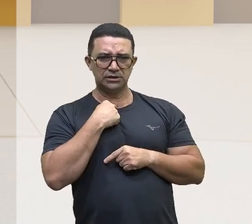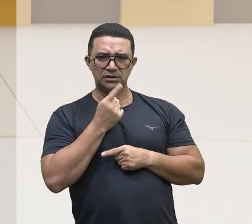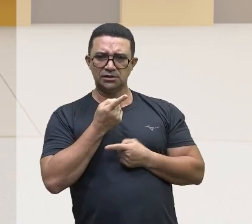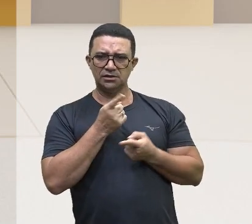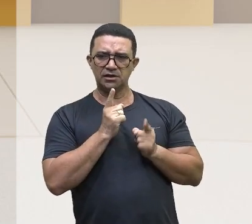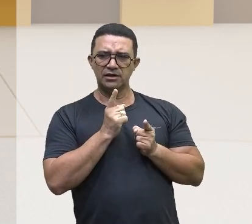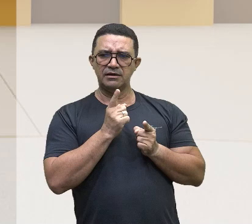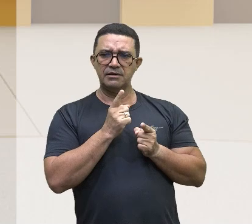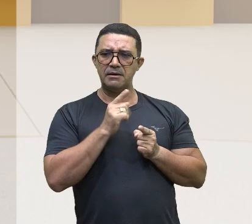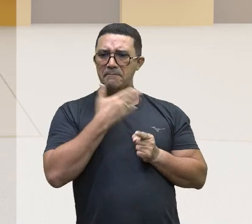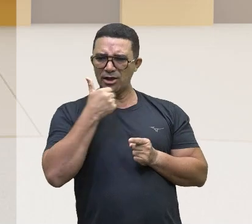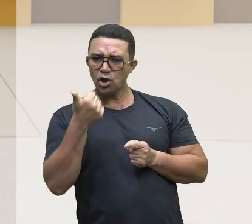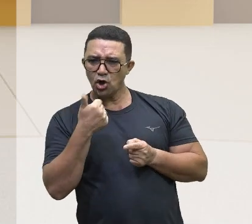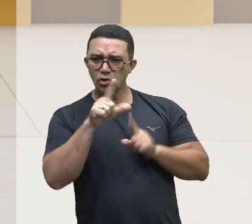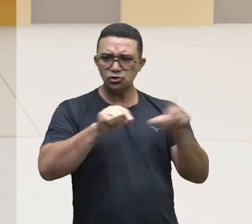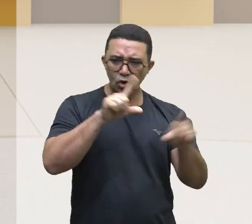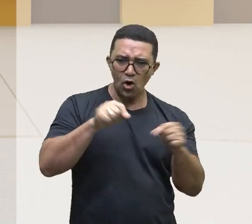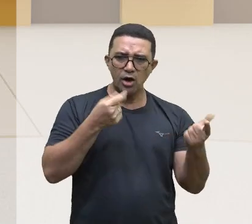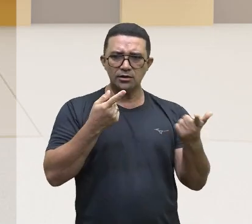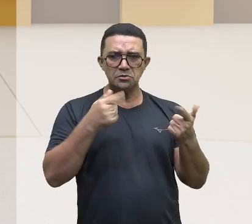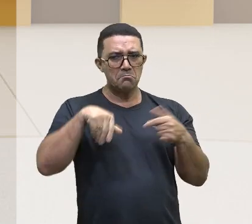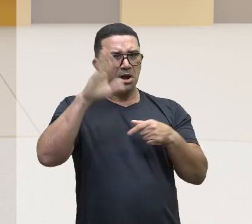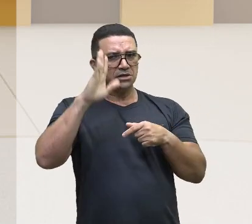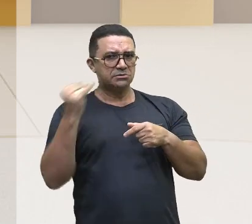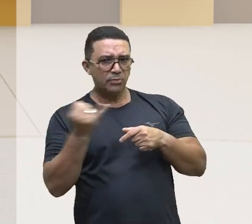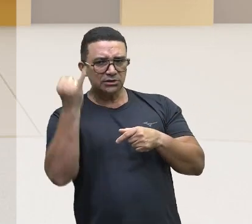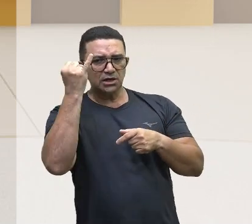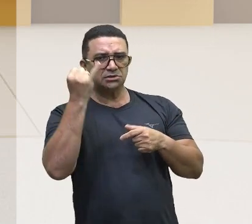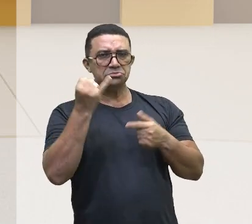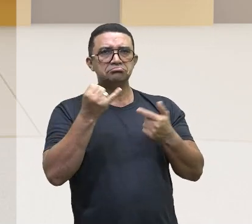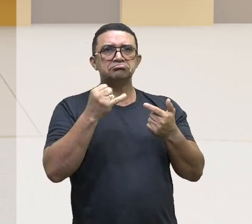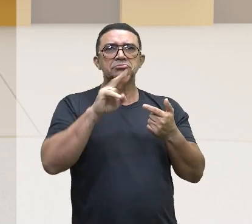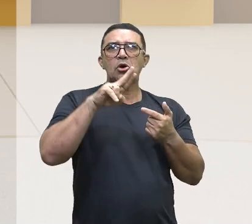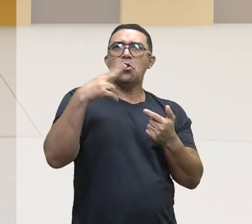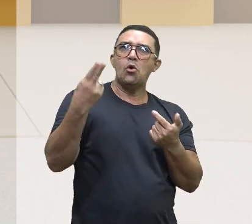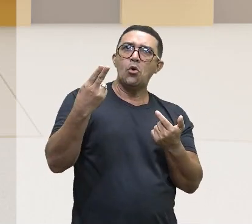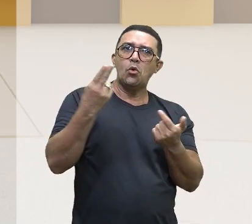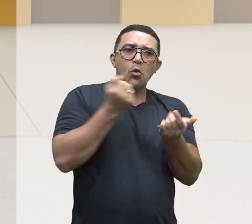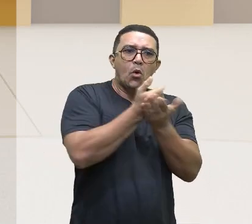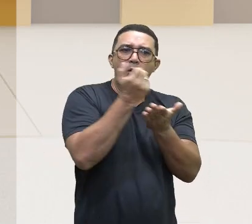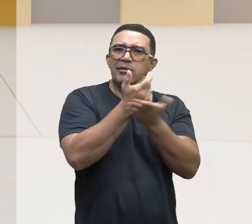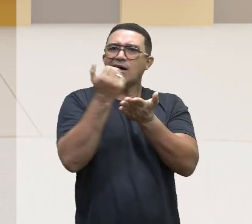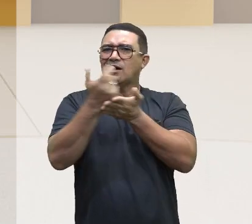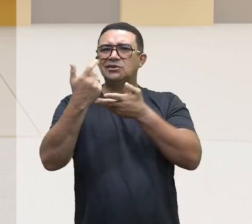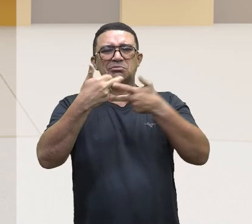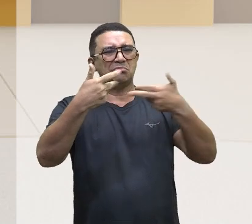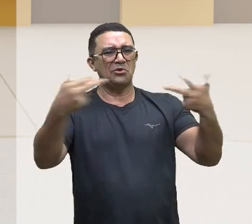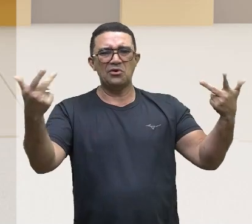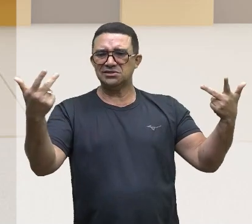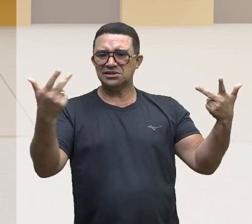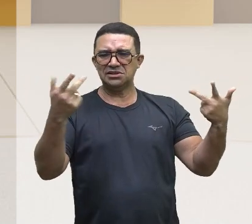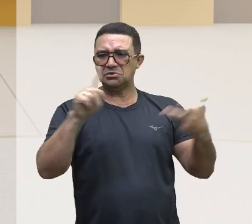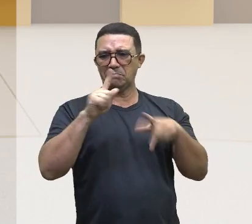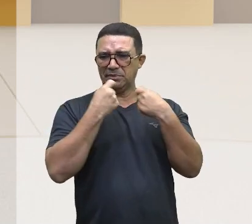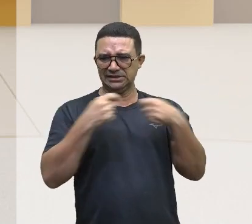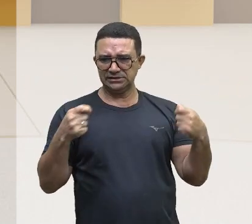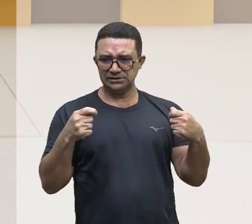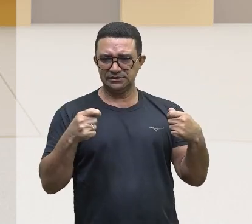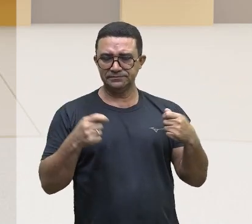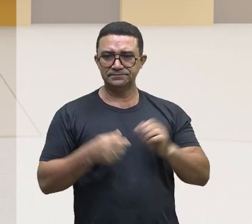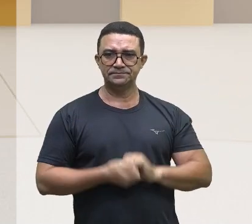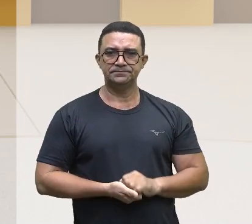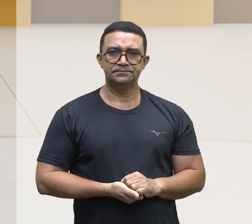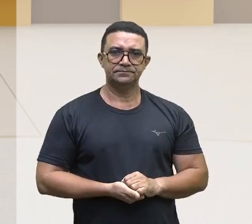esses produtos? Ou você está comprando produtos que não são assim de tanta necessidade? Outra